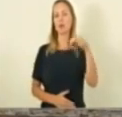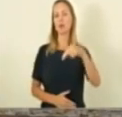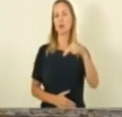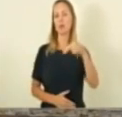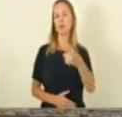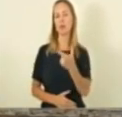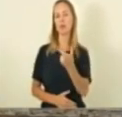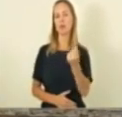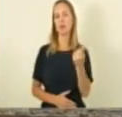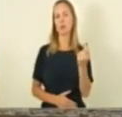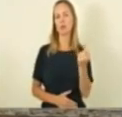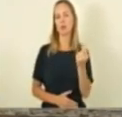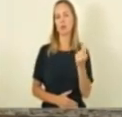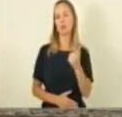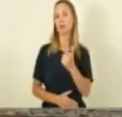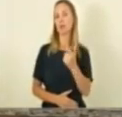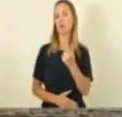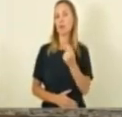29/11/2022.